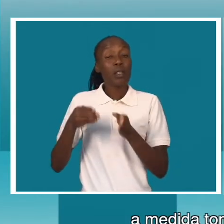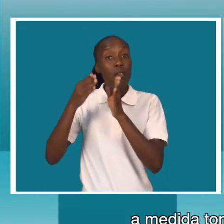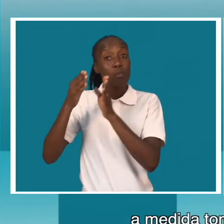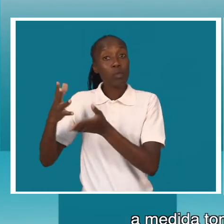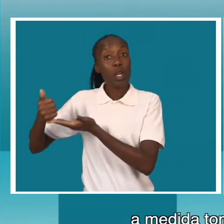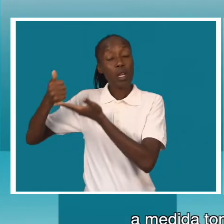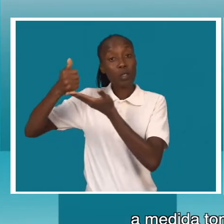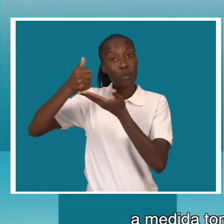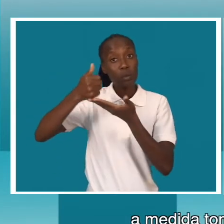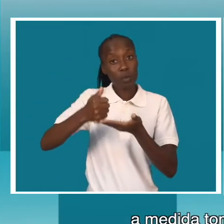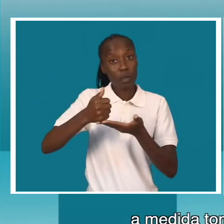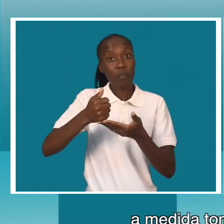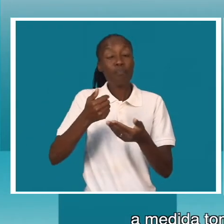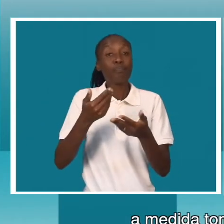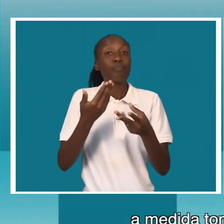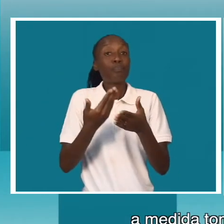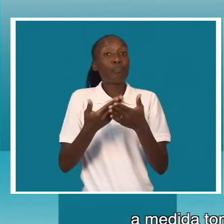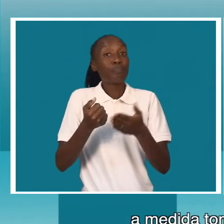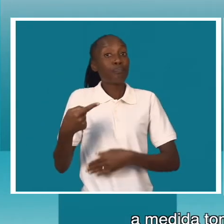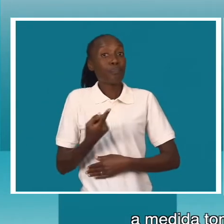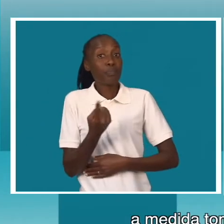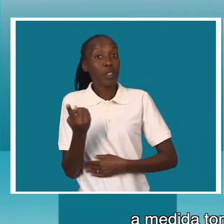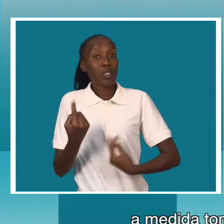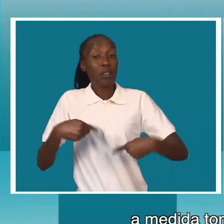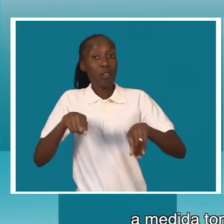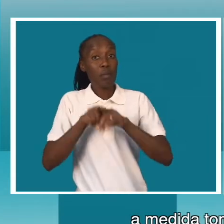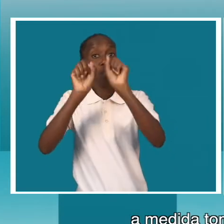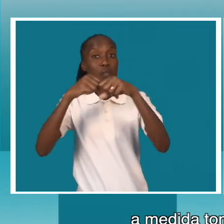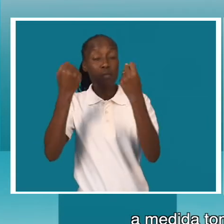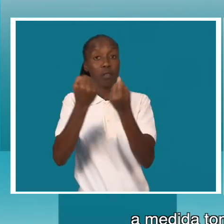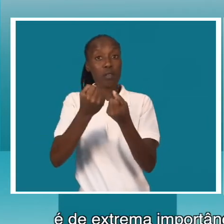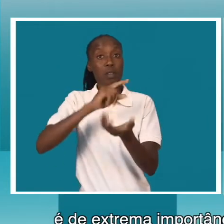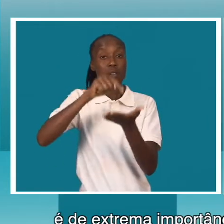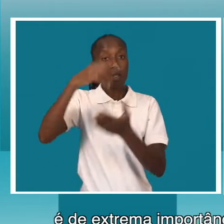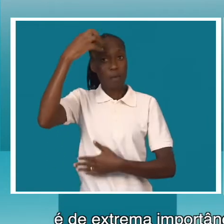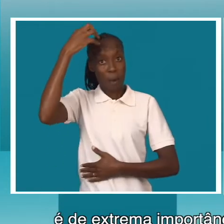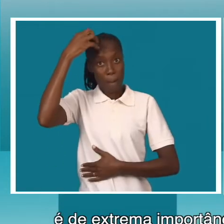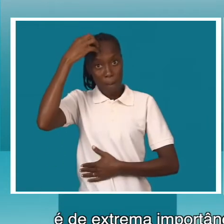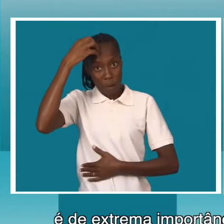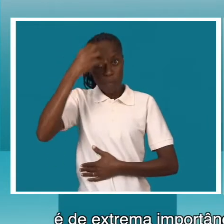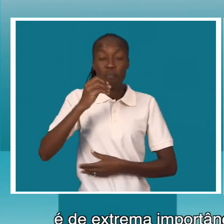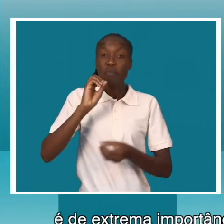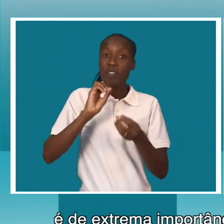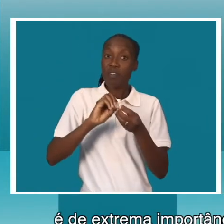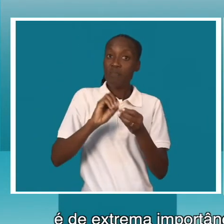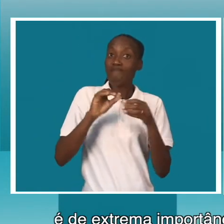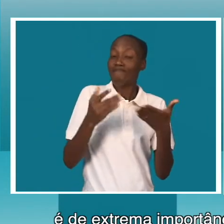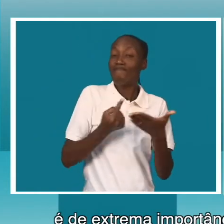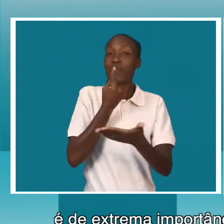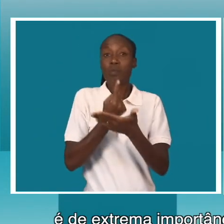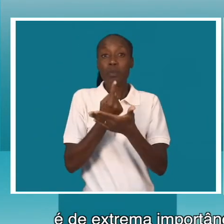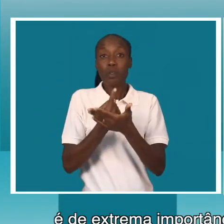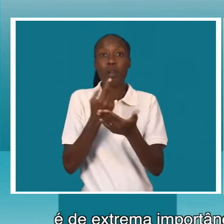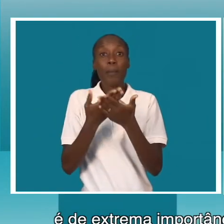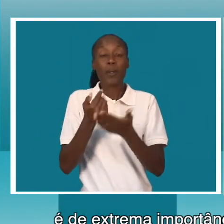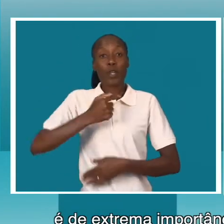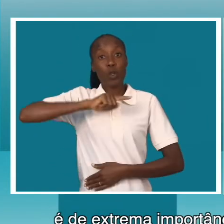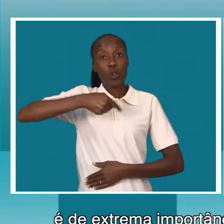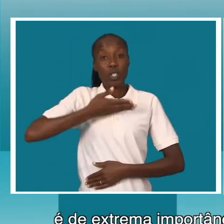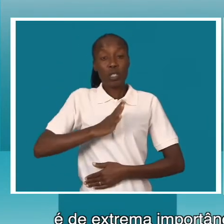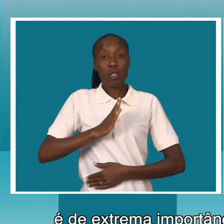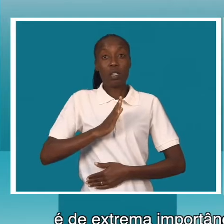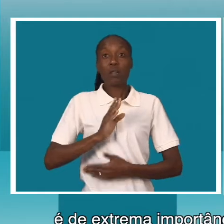patrocinador como pela própria Associação de Futebol da Cidade de Maputo é uma medida de extrema importância porque nós queremos mostrar